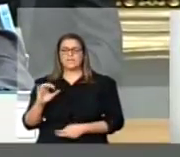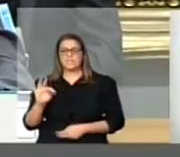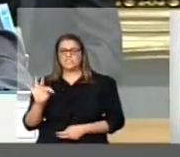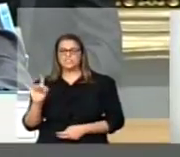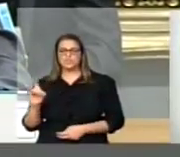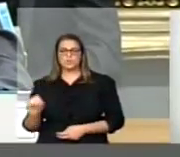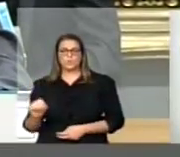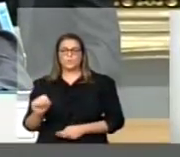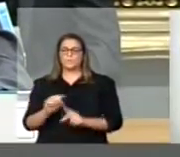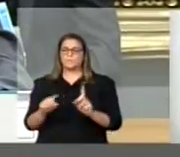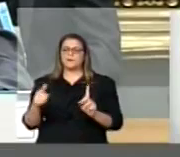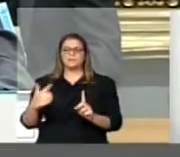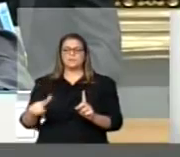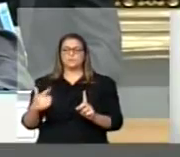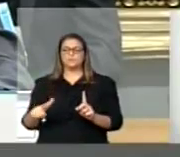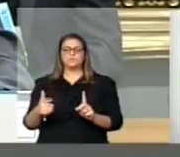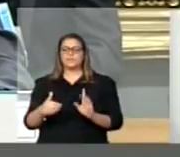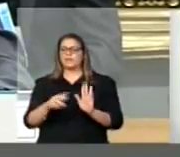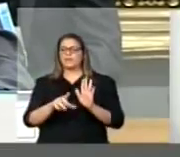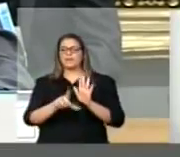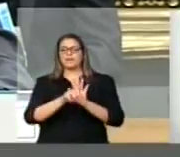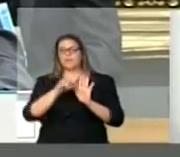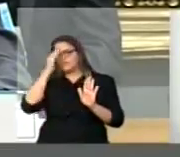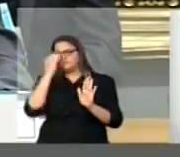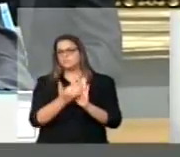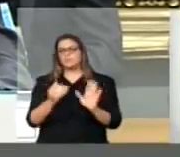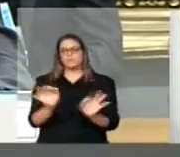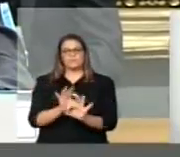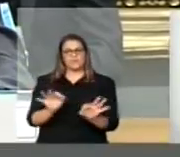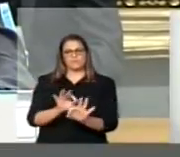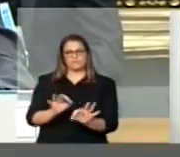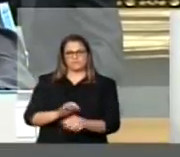lei ou sem as formalidades legais.